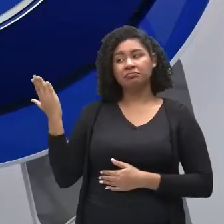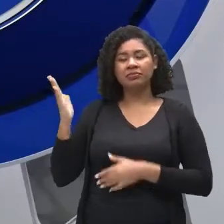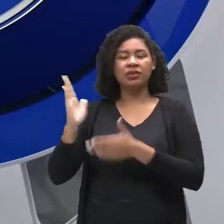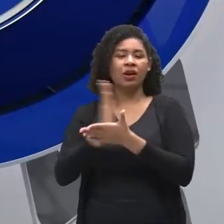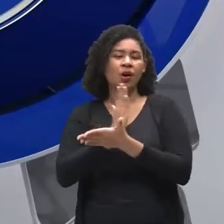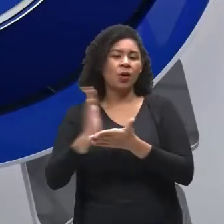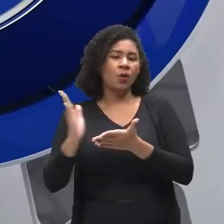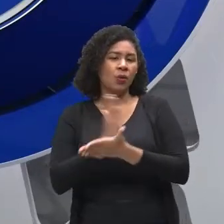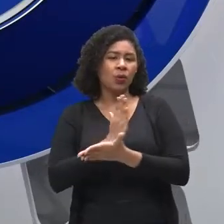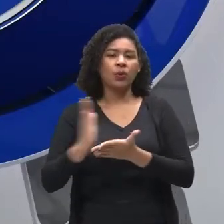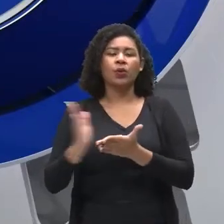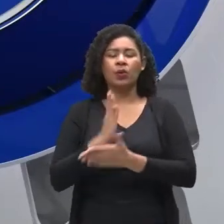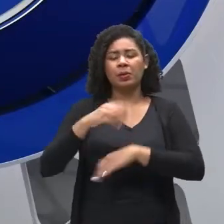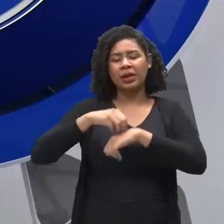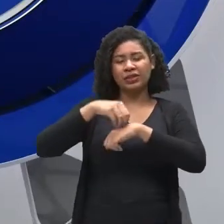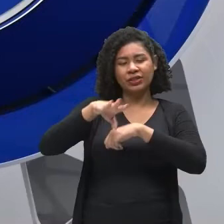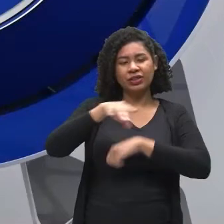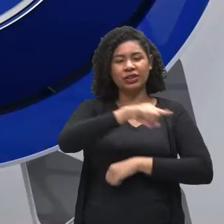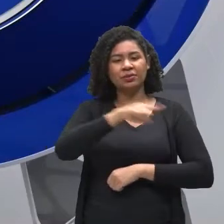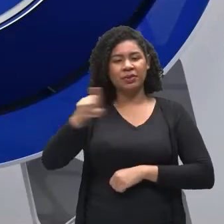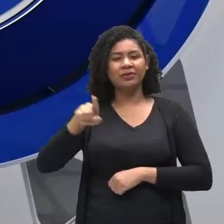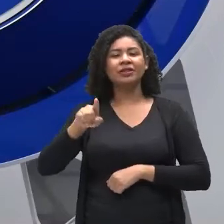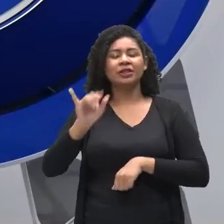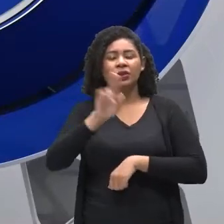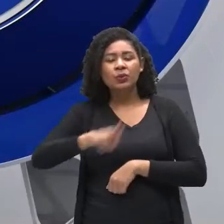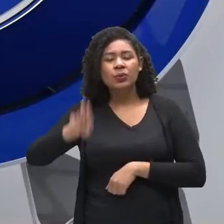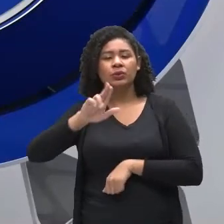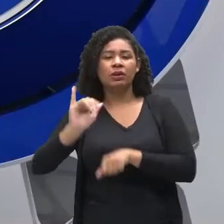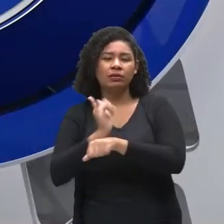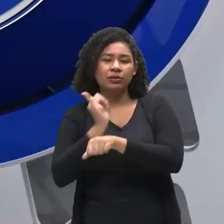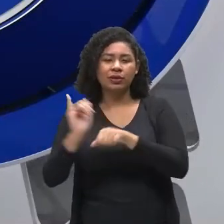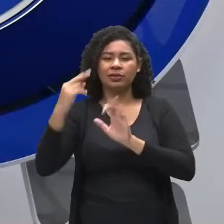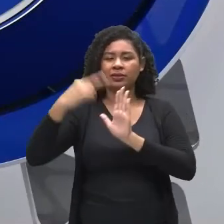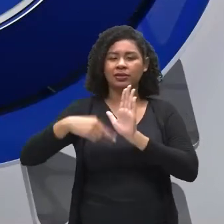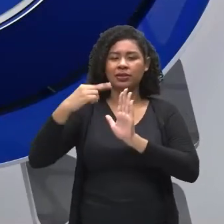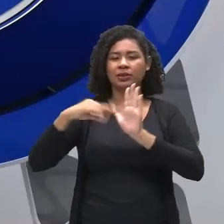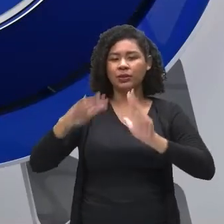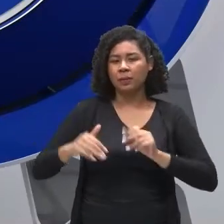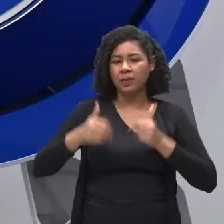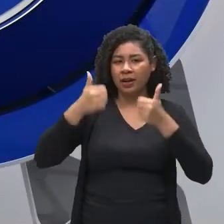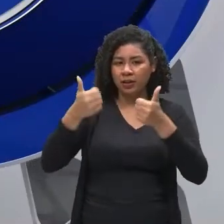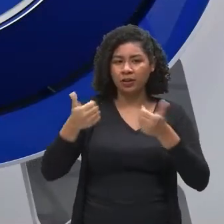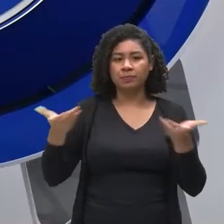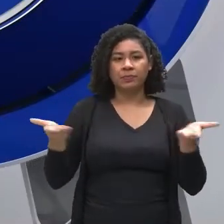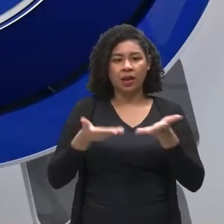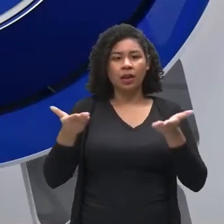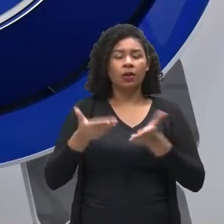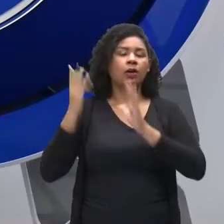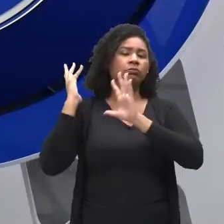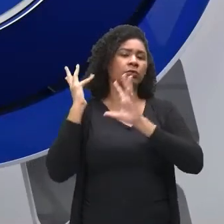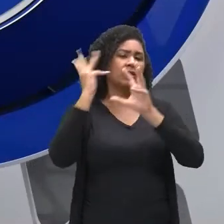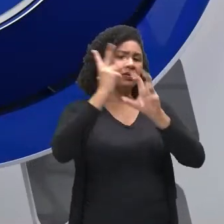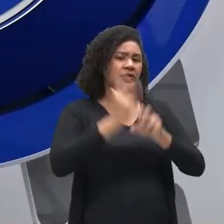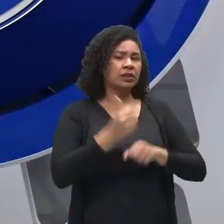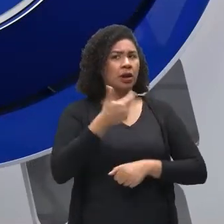algumas dicas para melhorar aí as estratégias de leitura. E agora nós vamos revisar mais um assunto que é muito